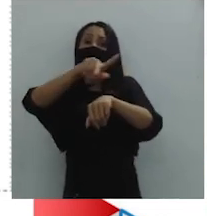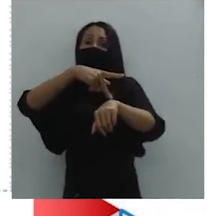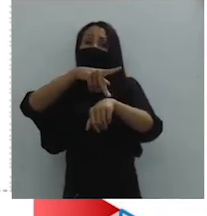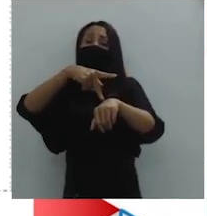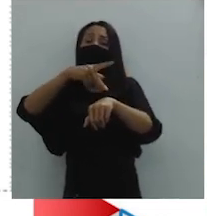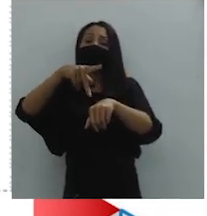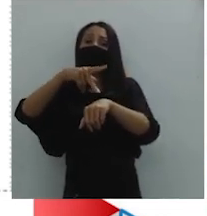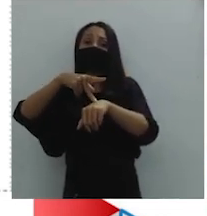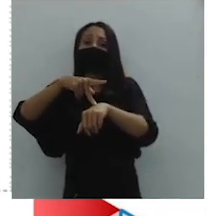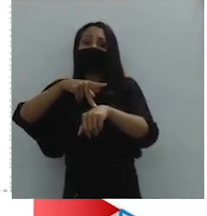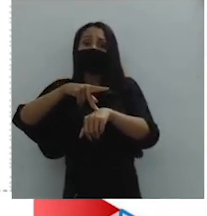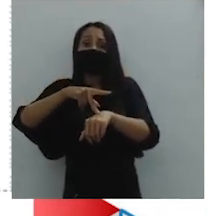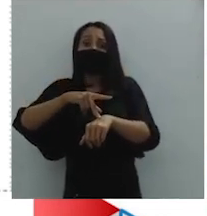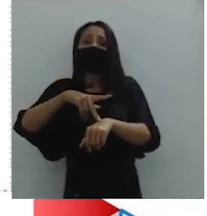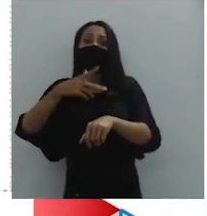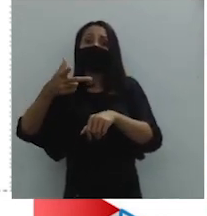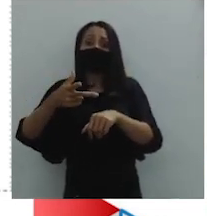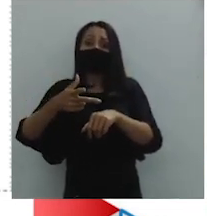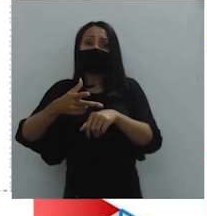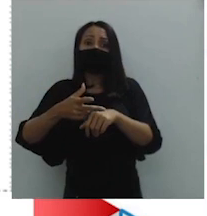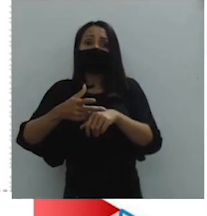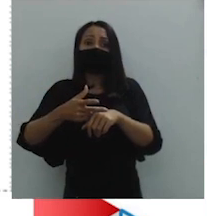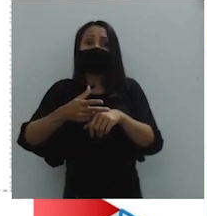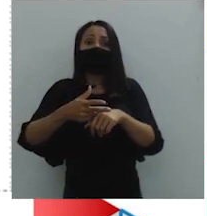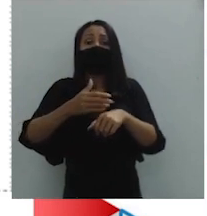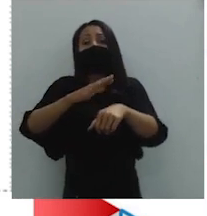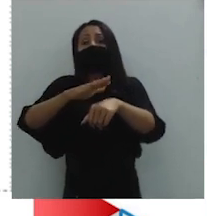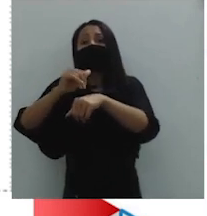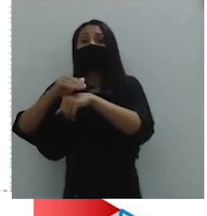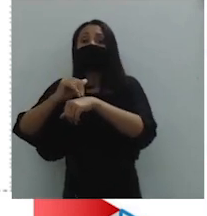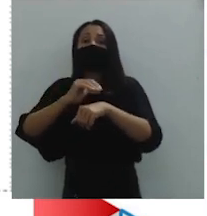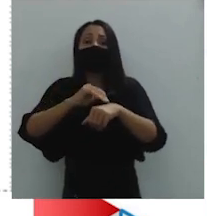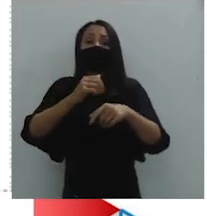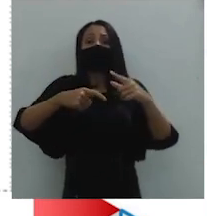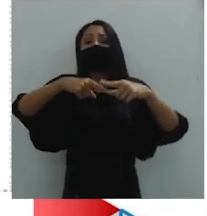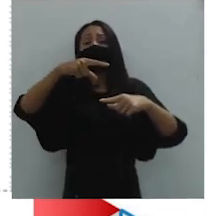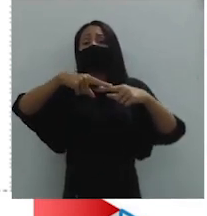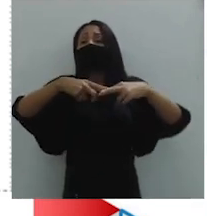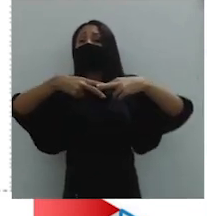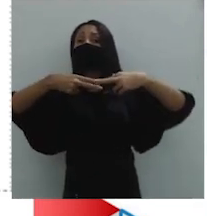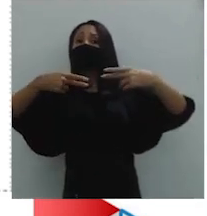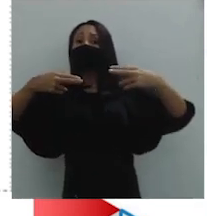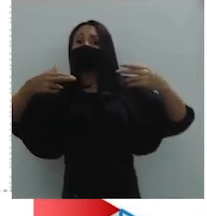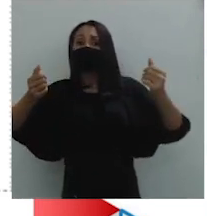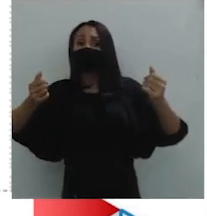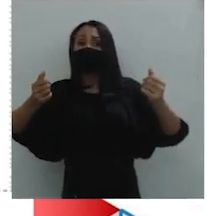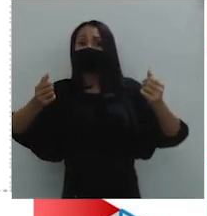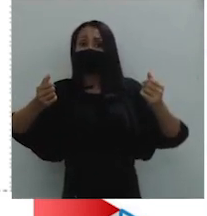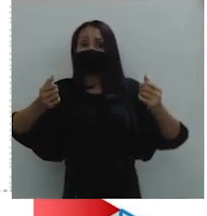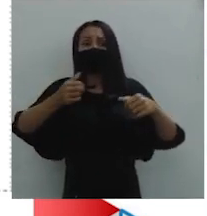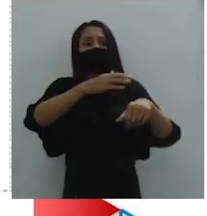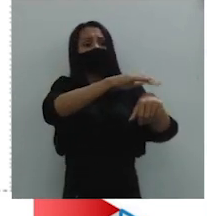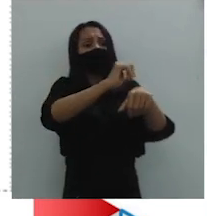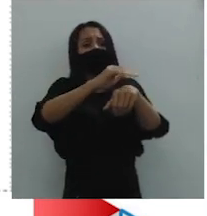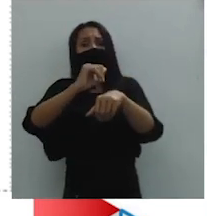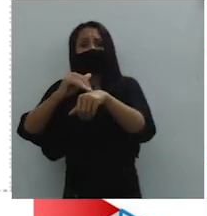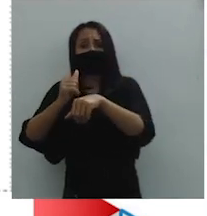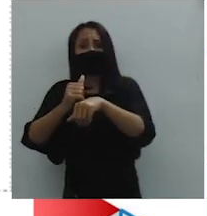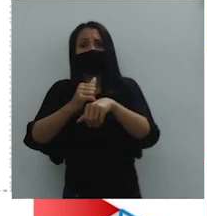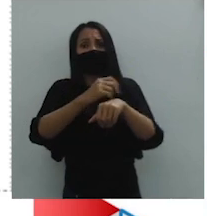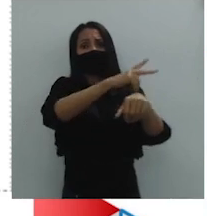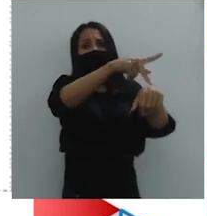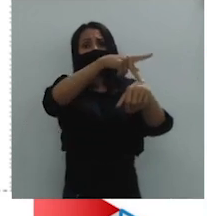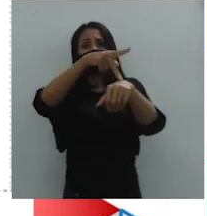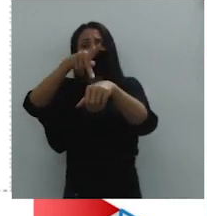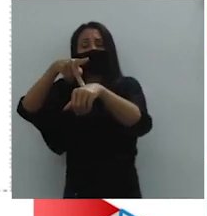inclusive, que eles estão recorrendo a maioria dos seus produtos para os vizinhos, né? Porque não tem